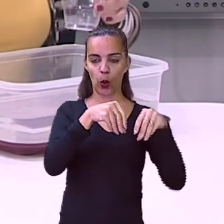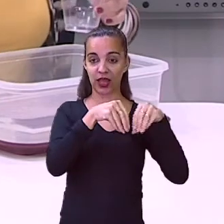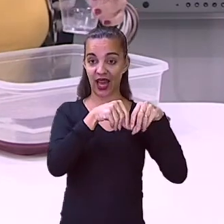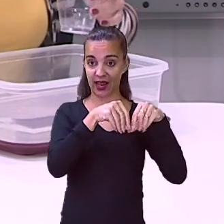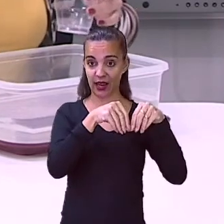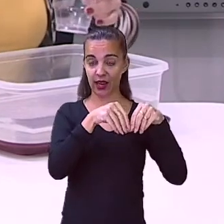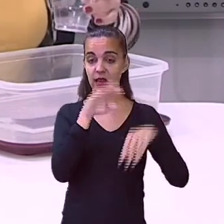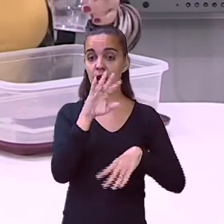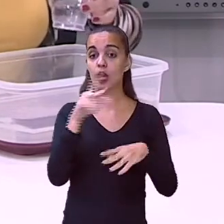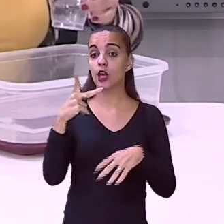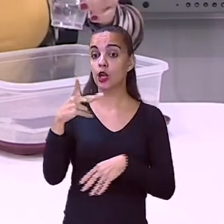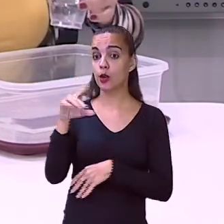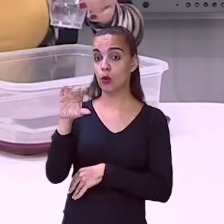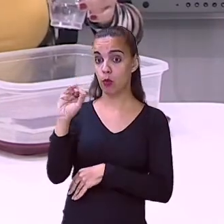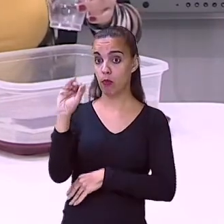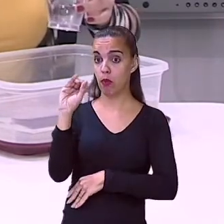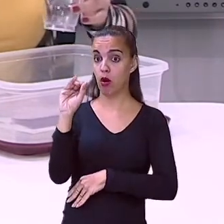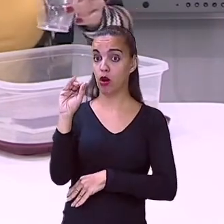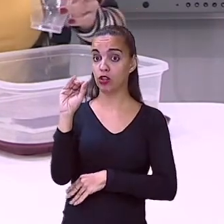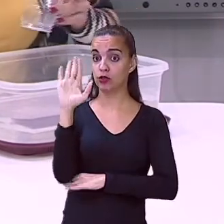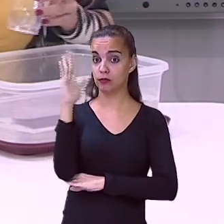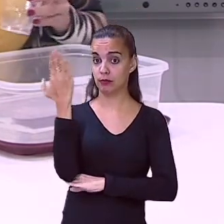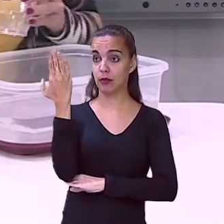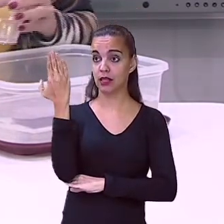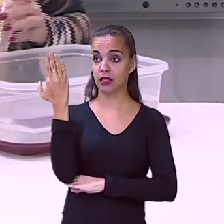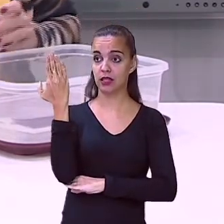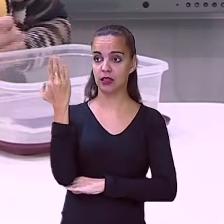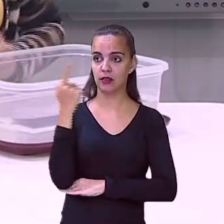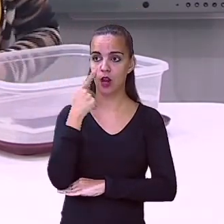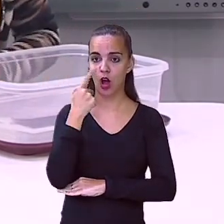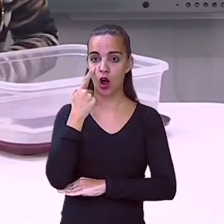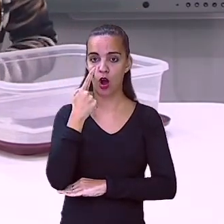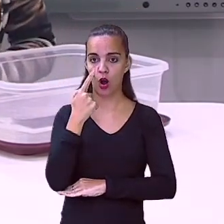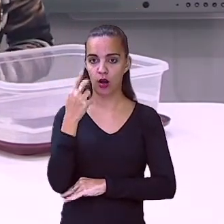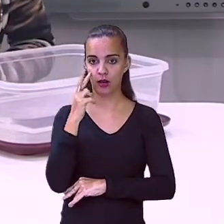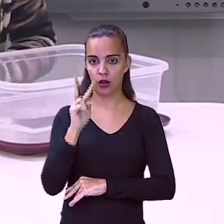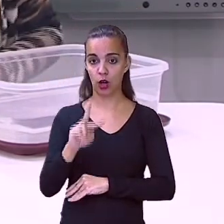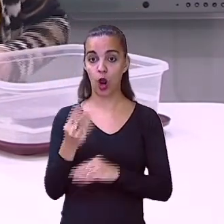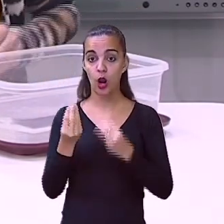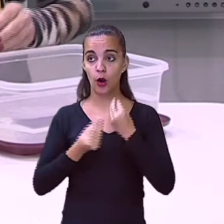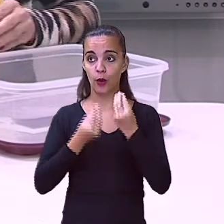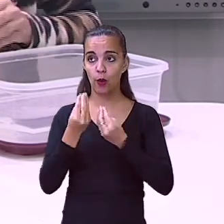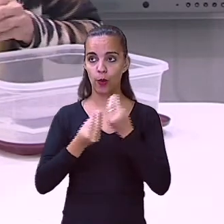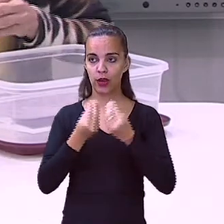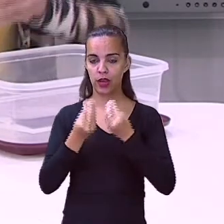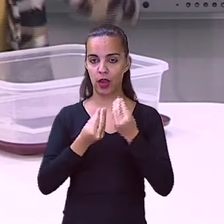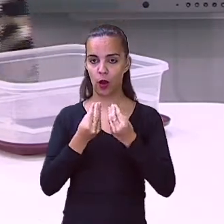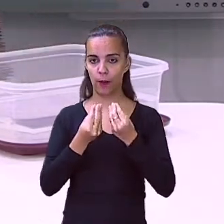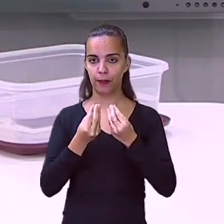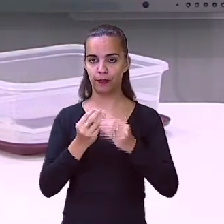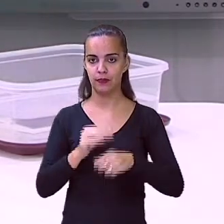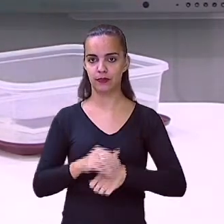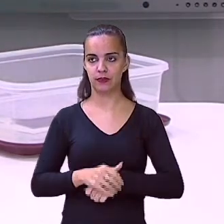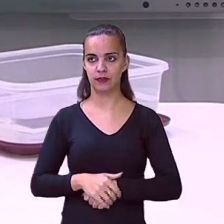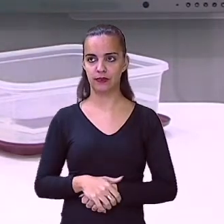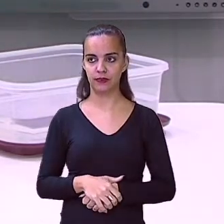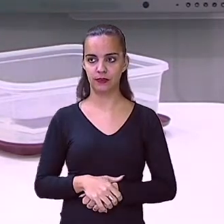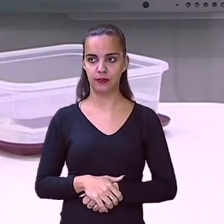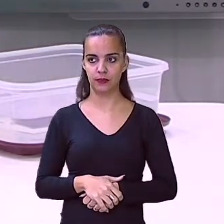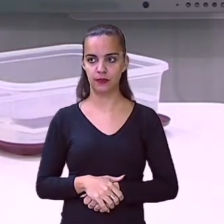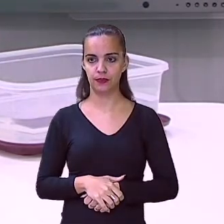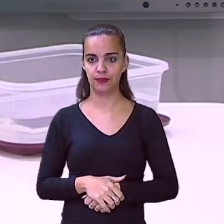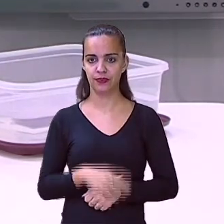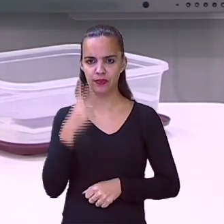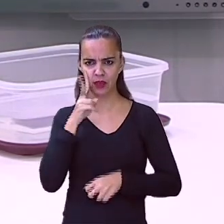o que vai acontecer? Olha o que está acontecendo aqui. Você